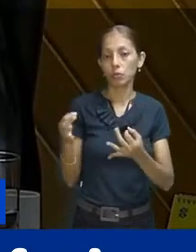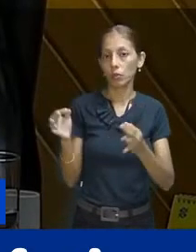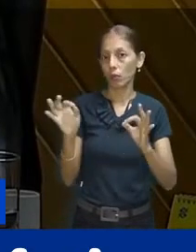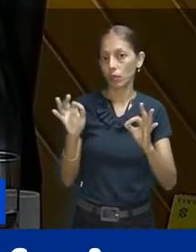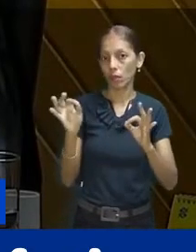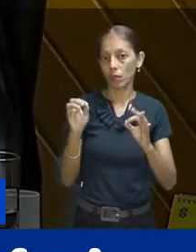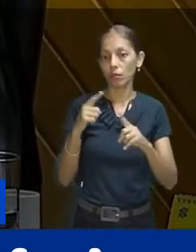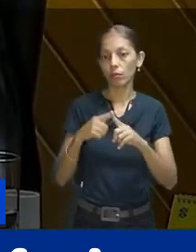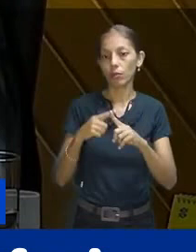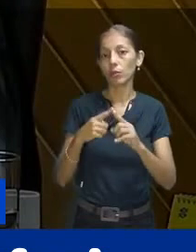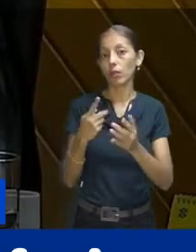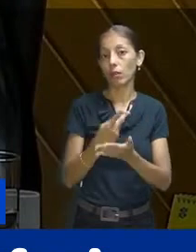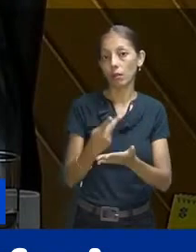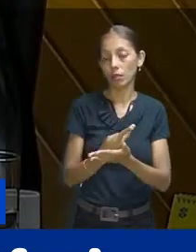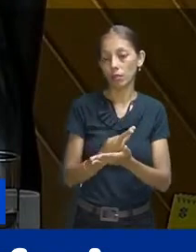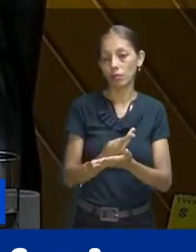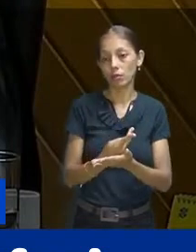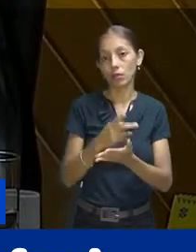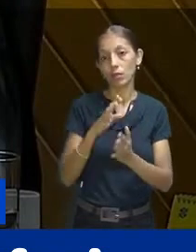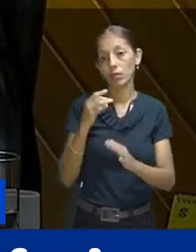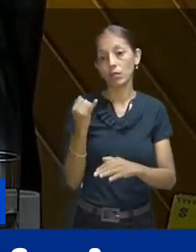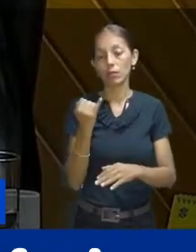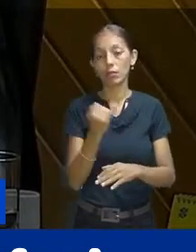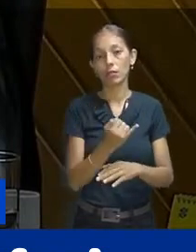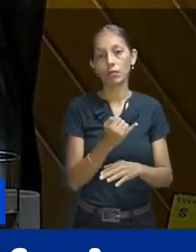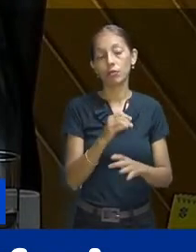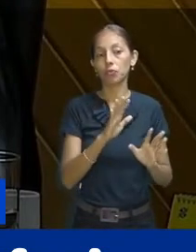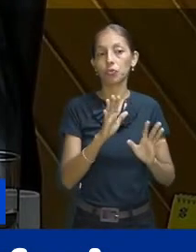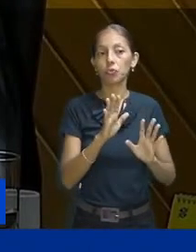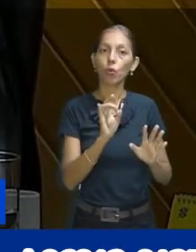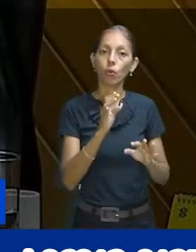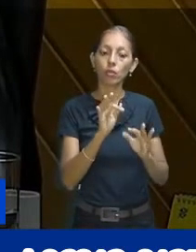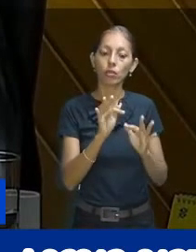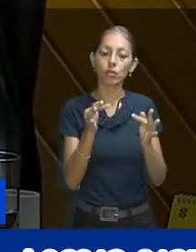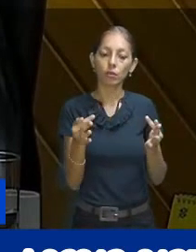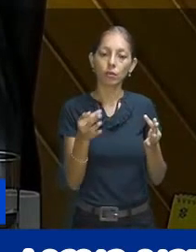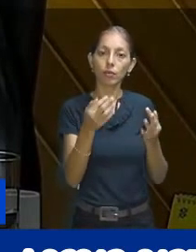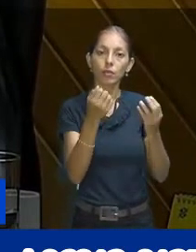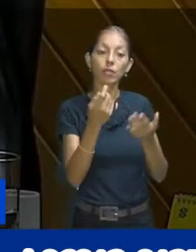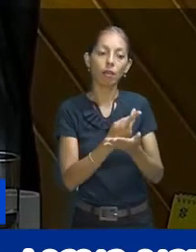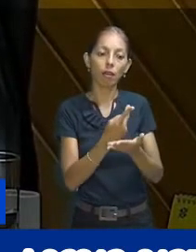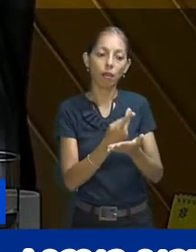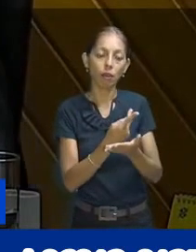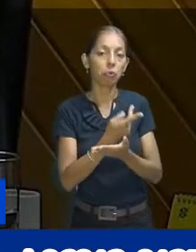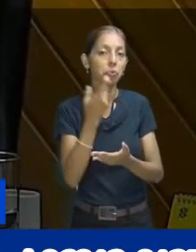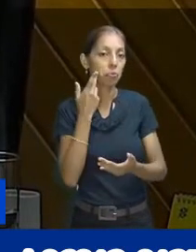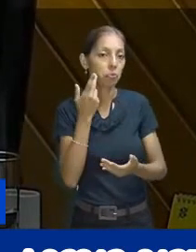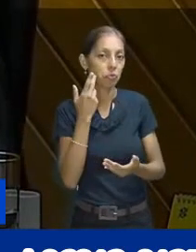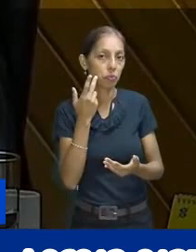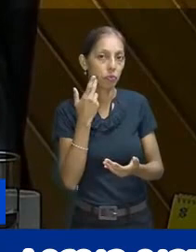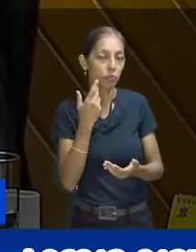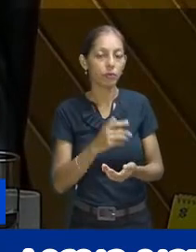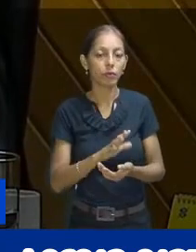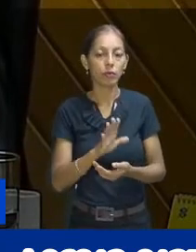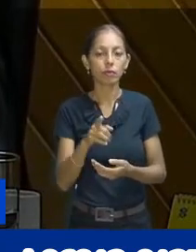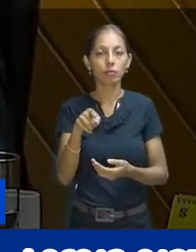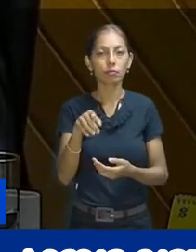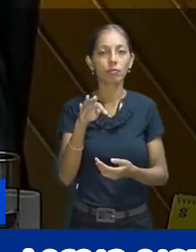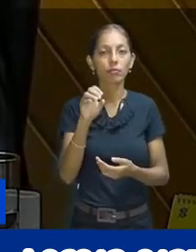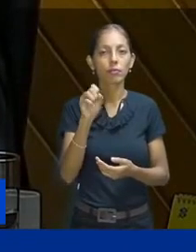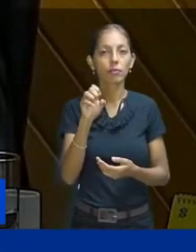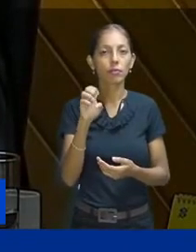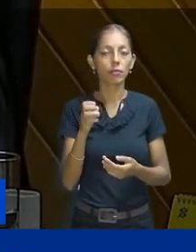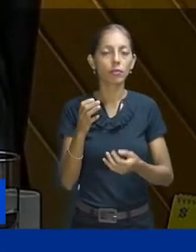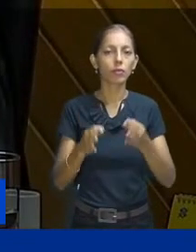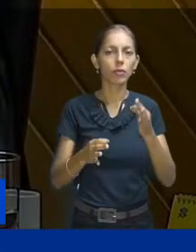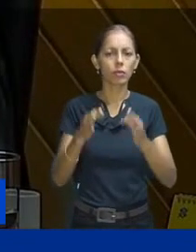mas apenas se contentou em dizer que é erro meramente formal. Ocorre que o TSE, no julgamento do